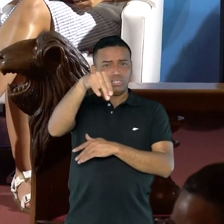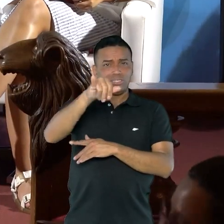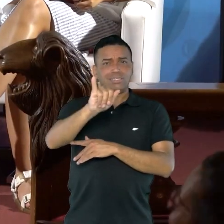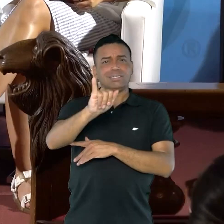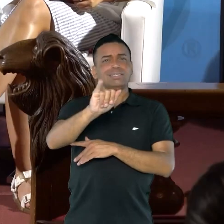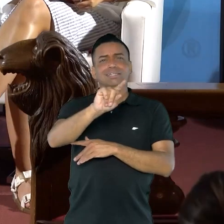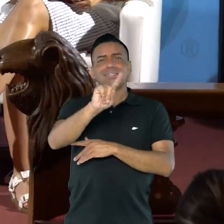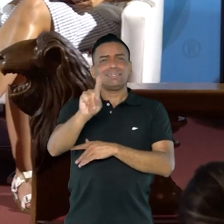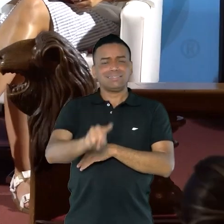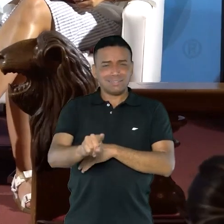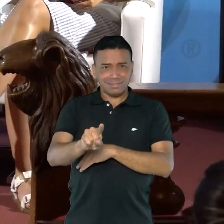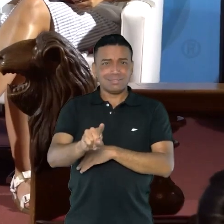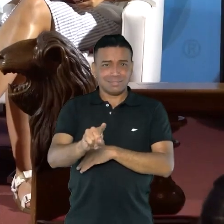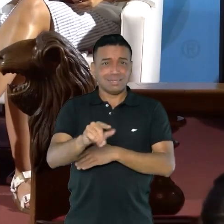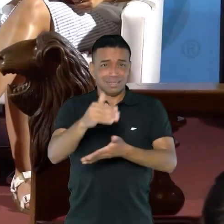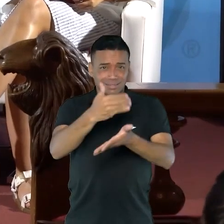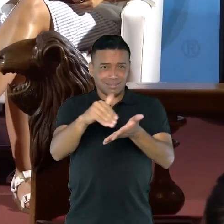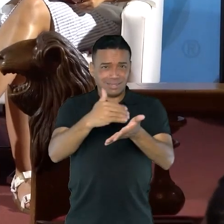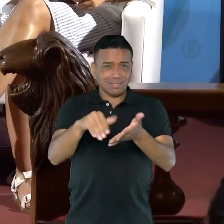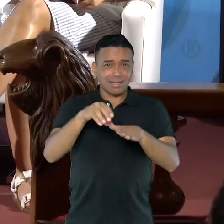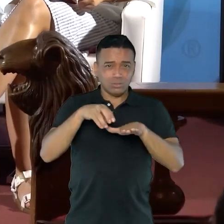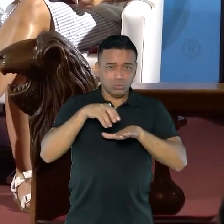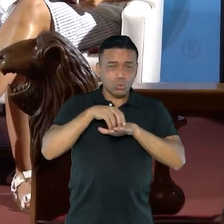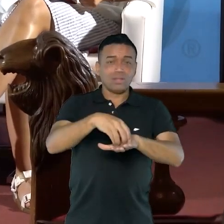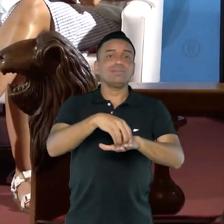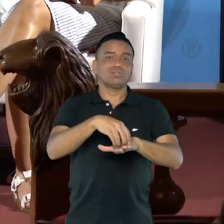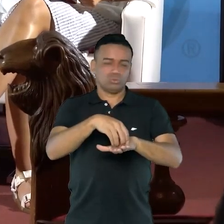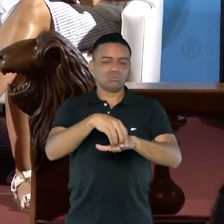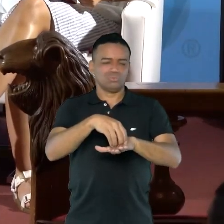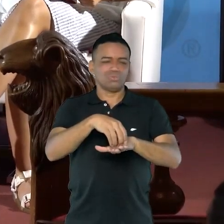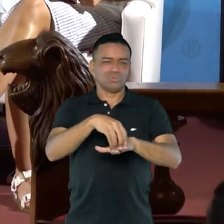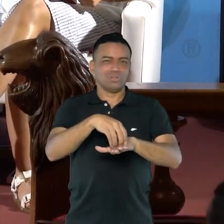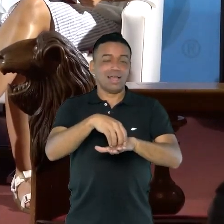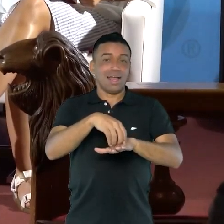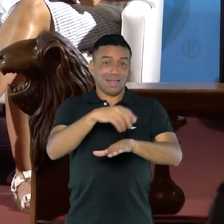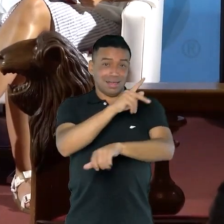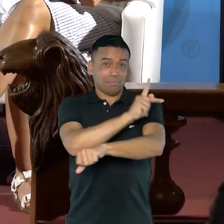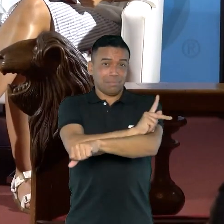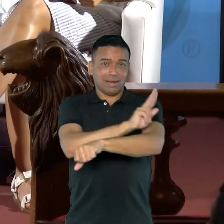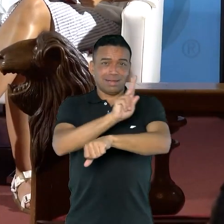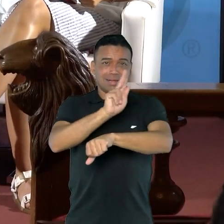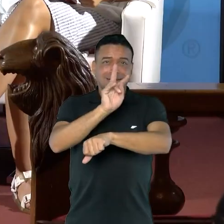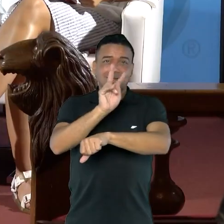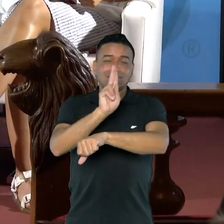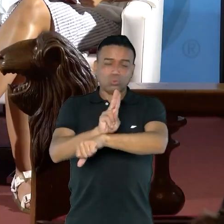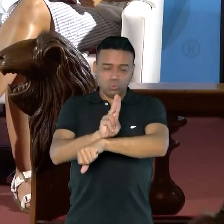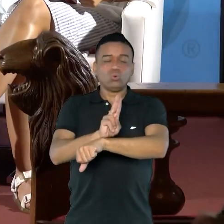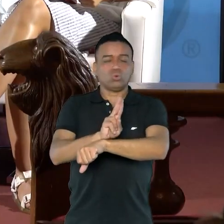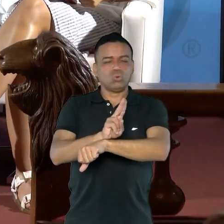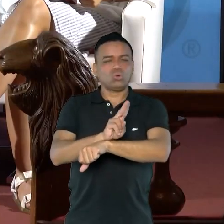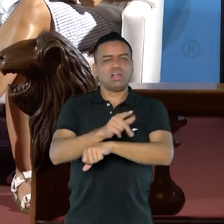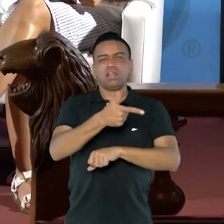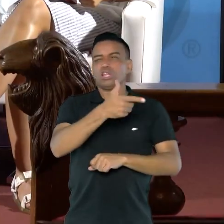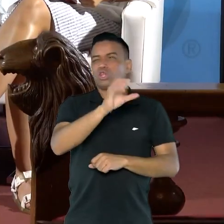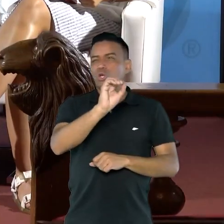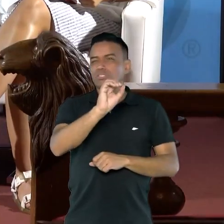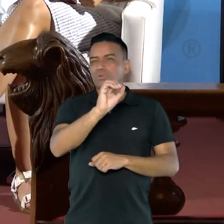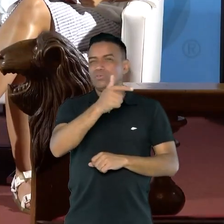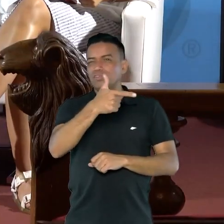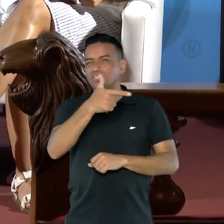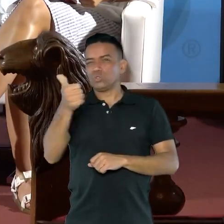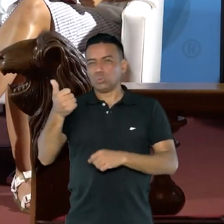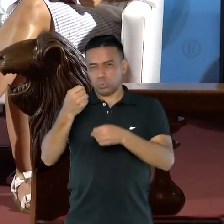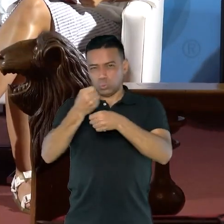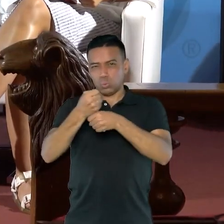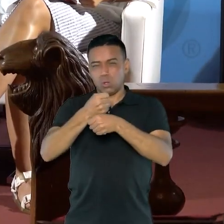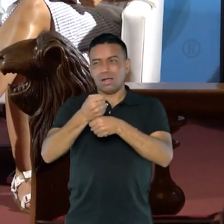de Paracatu, com quem eu tive o prazer, em 2021, né, em construir a